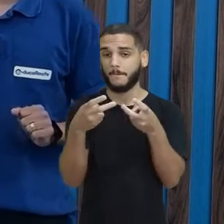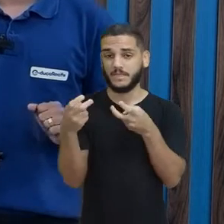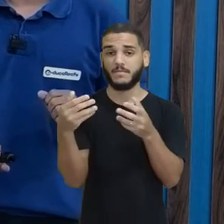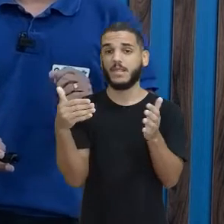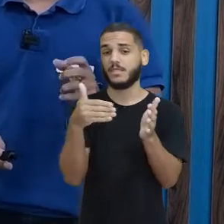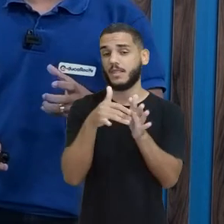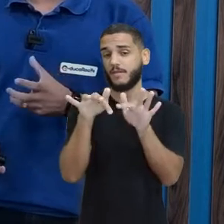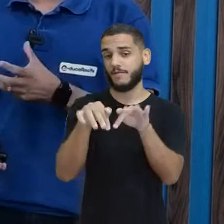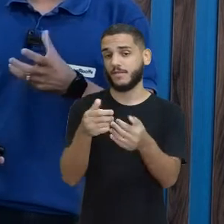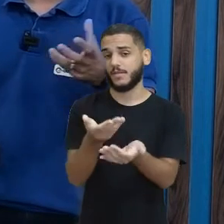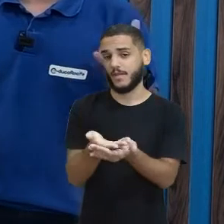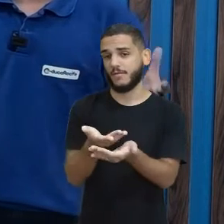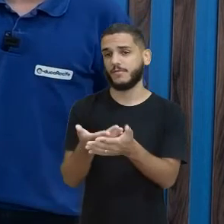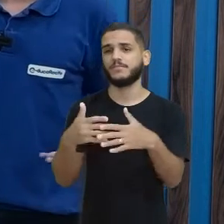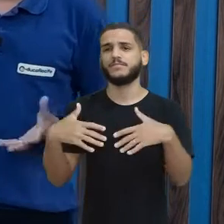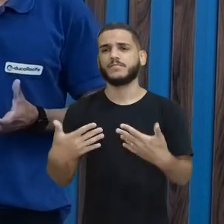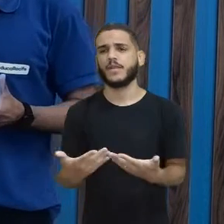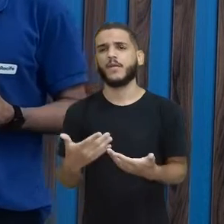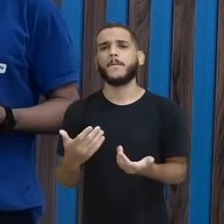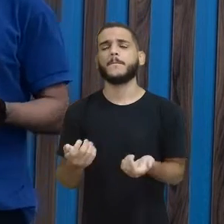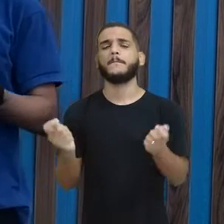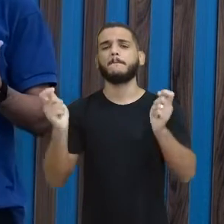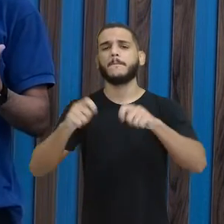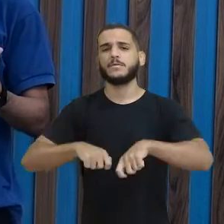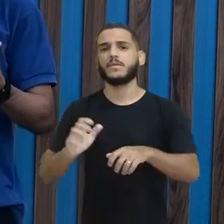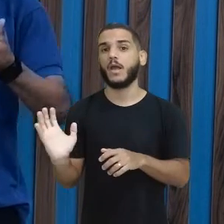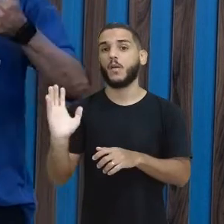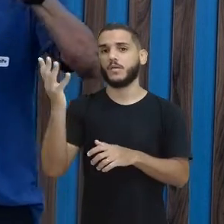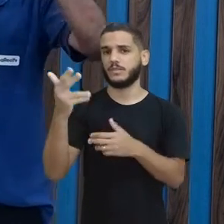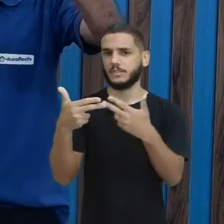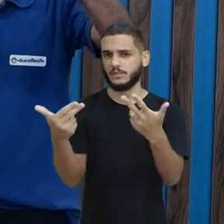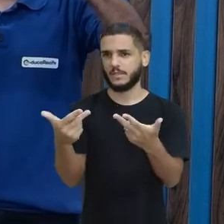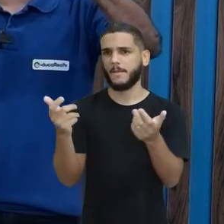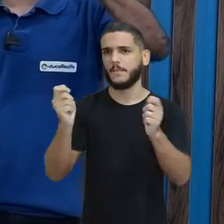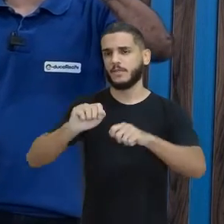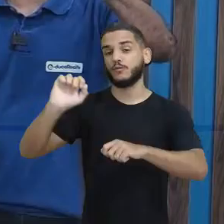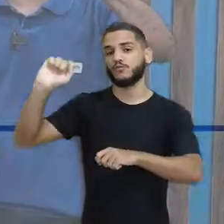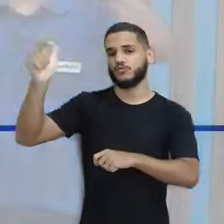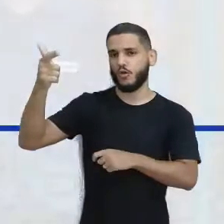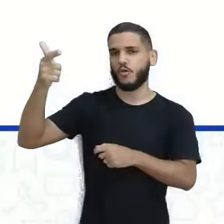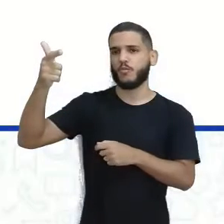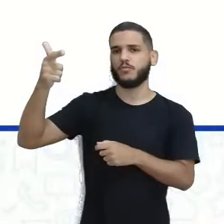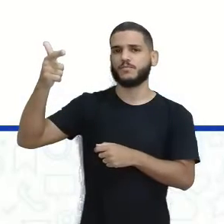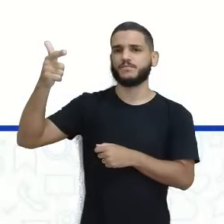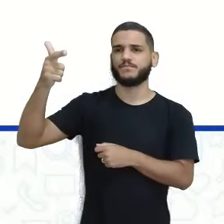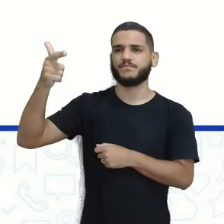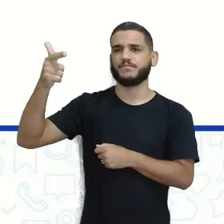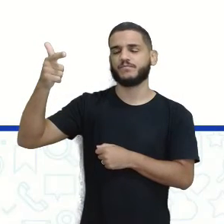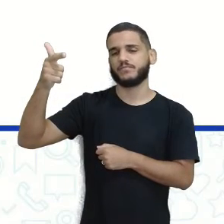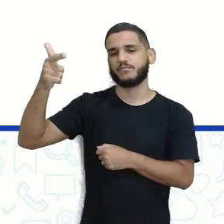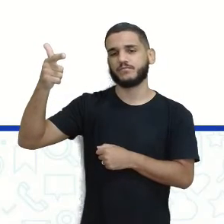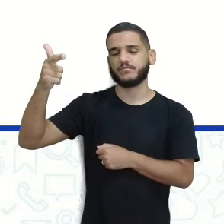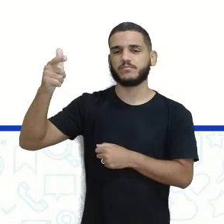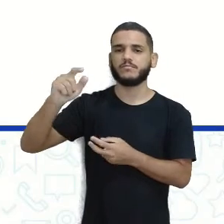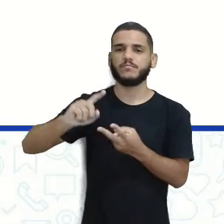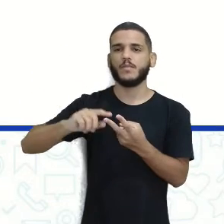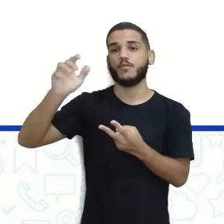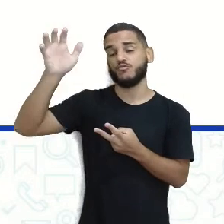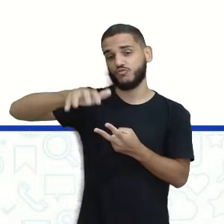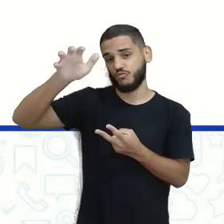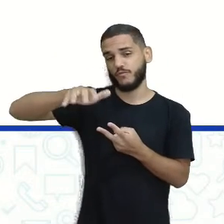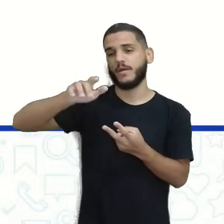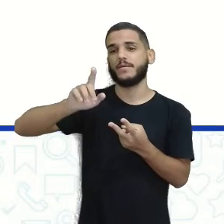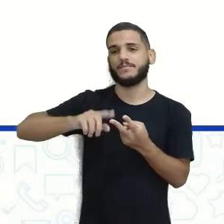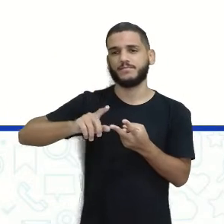certo? E qual é a chance de ocorrer algo? Como eu disse a vocês, pode fazer sol. Isso, pode. Pode